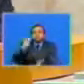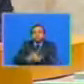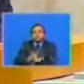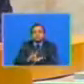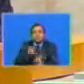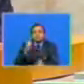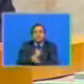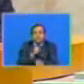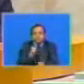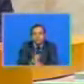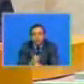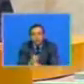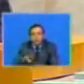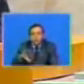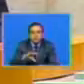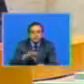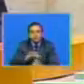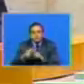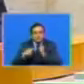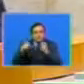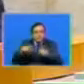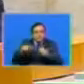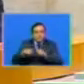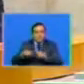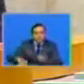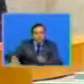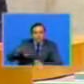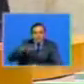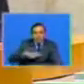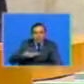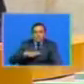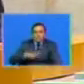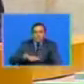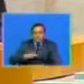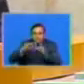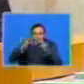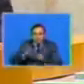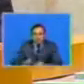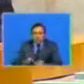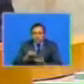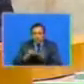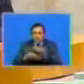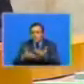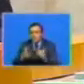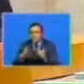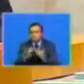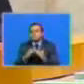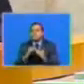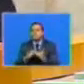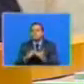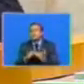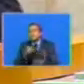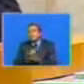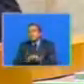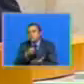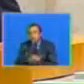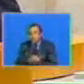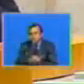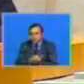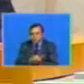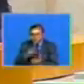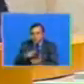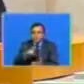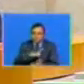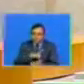definitivamente construa as unidades habitacionais necessárias para essa cidade ser digna naquilo que é a oferta de moradia, é uma obrigação desse parlamento.